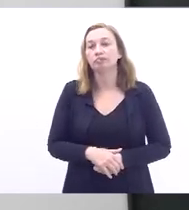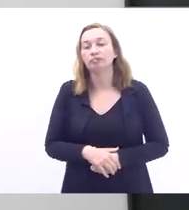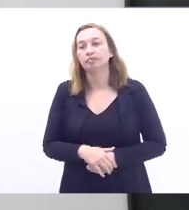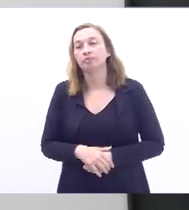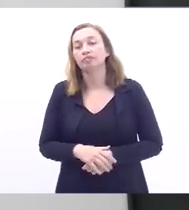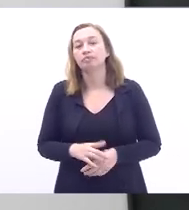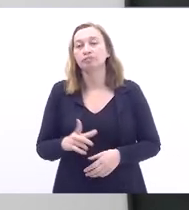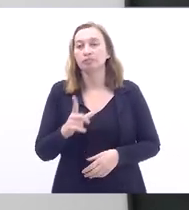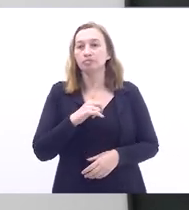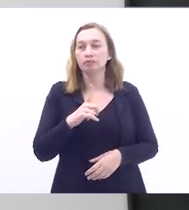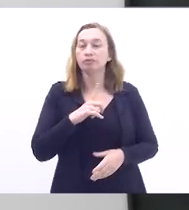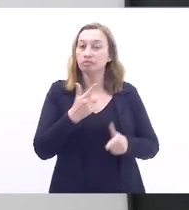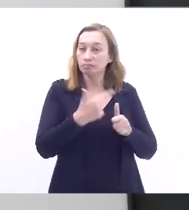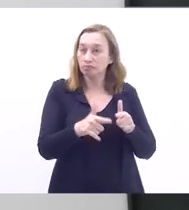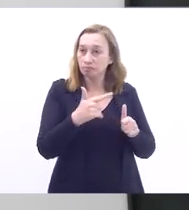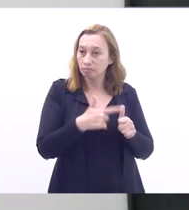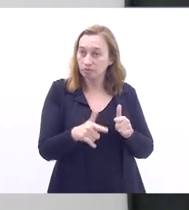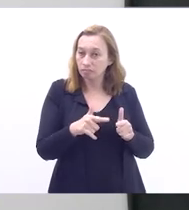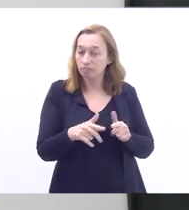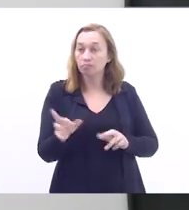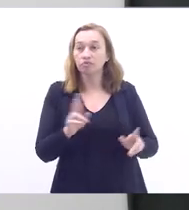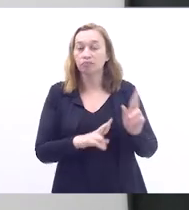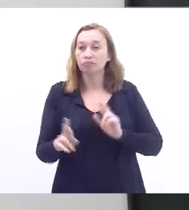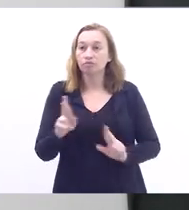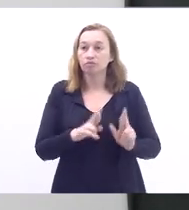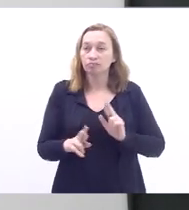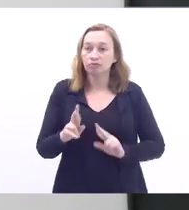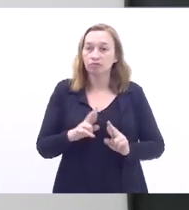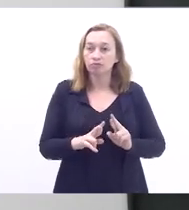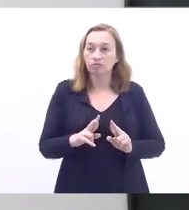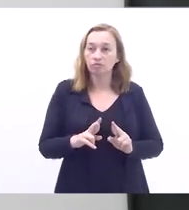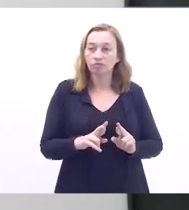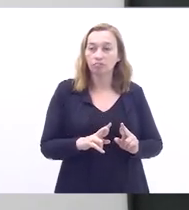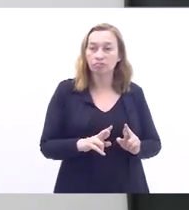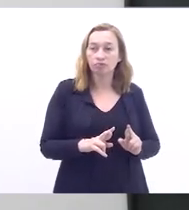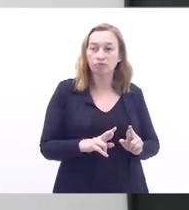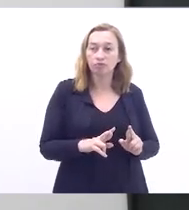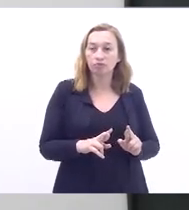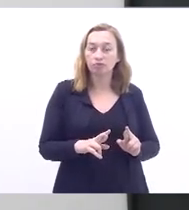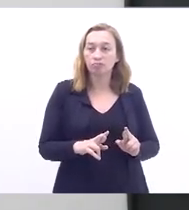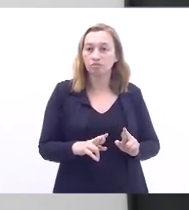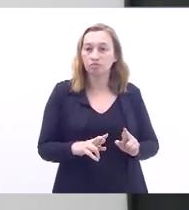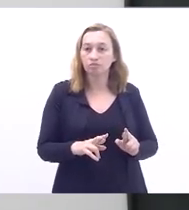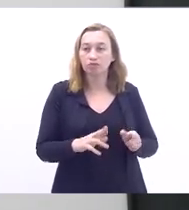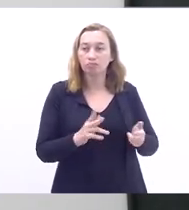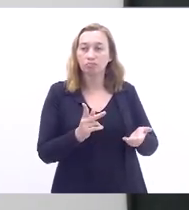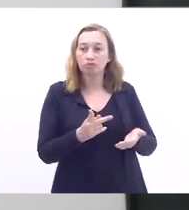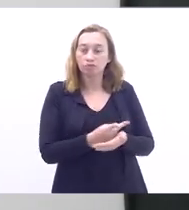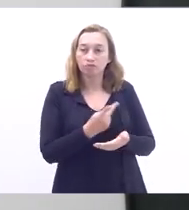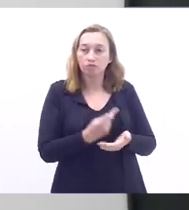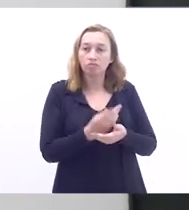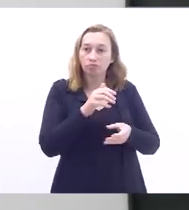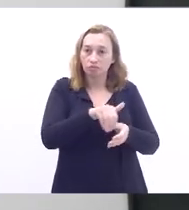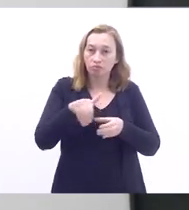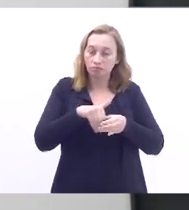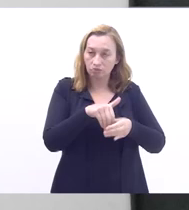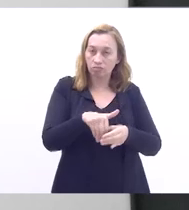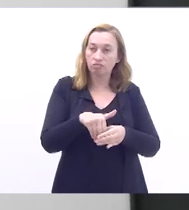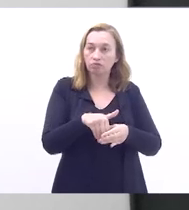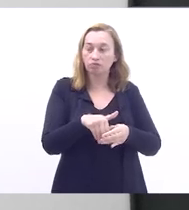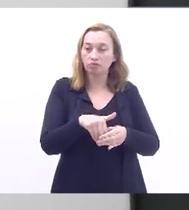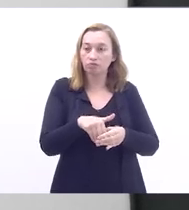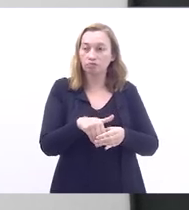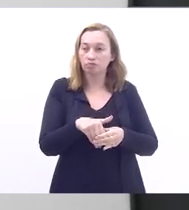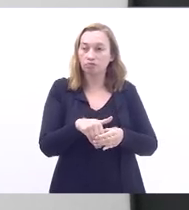quando temos problema em relação à desse entendimento da votação para o bebê tá sendo colocado